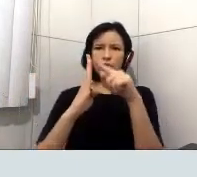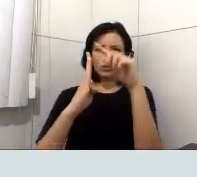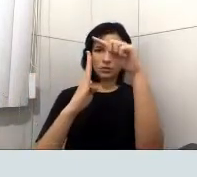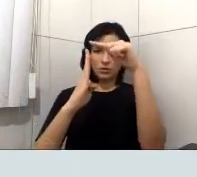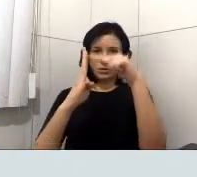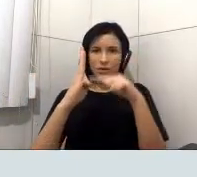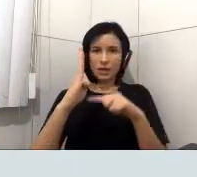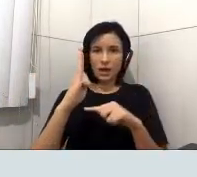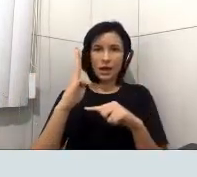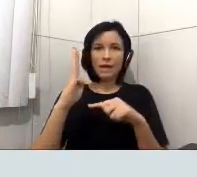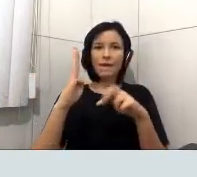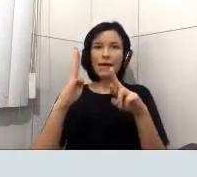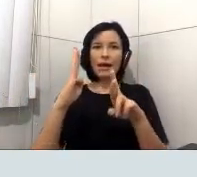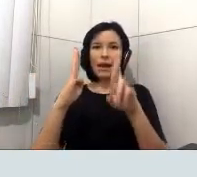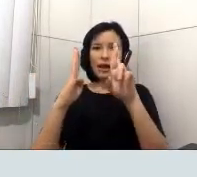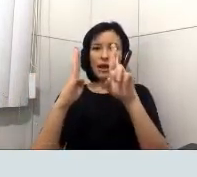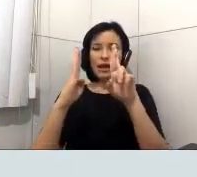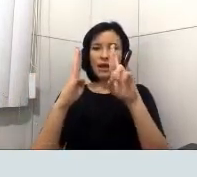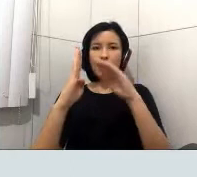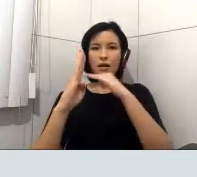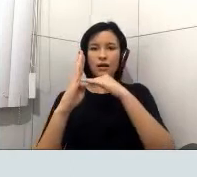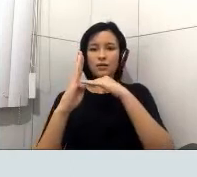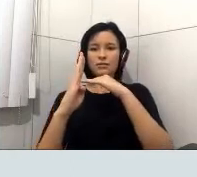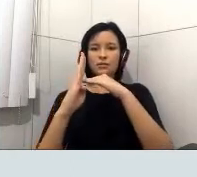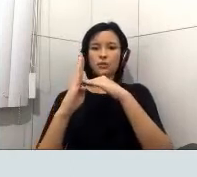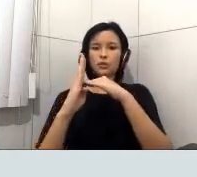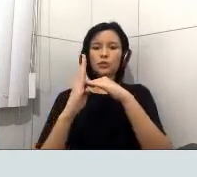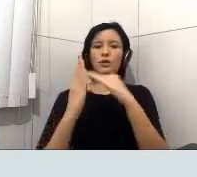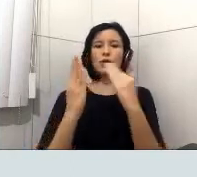é perpendicular ao outro plano. Ou seja,